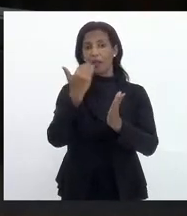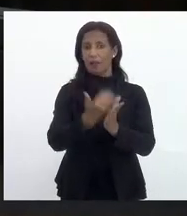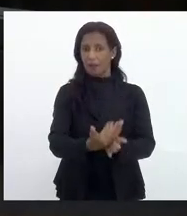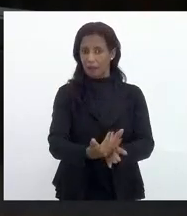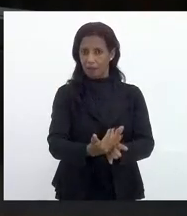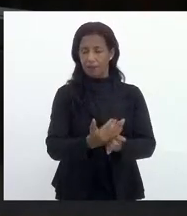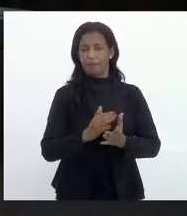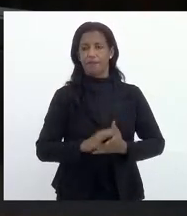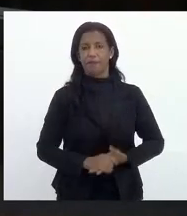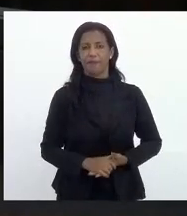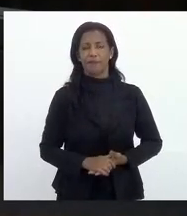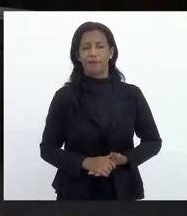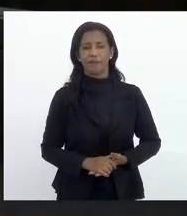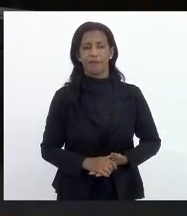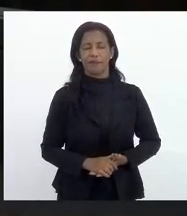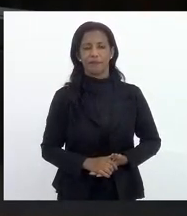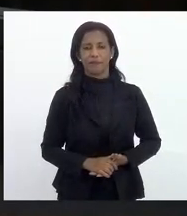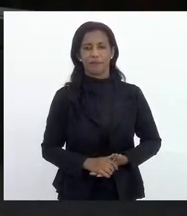da